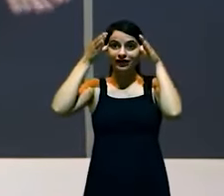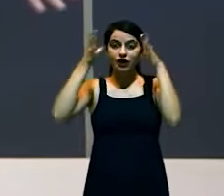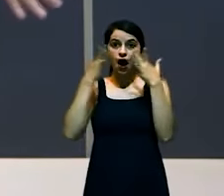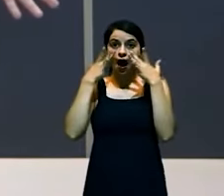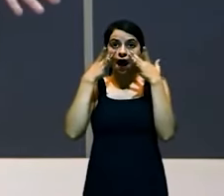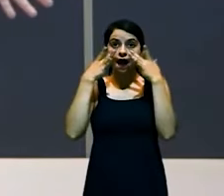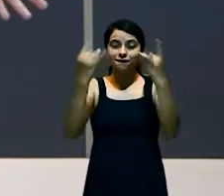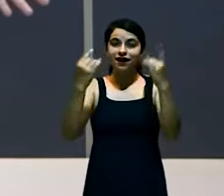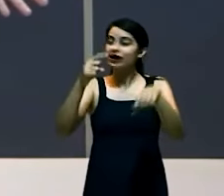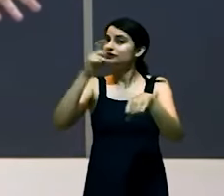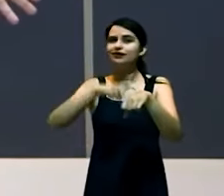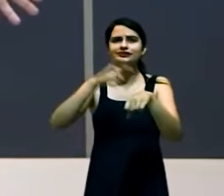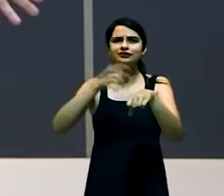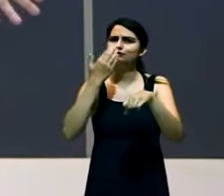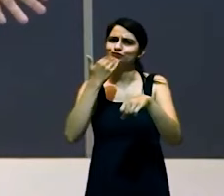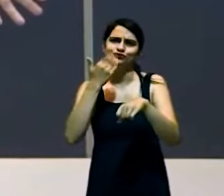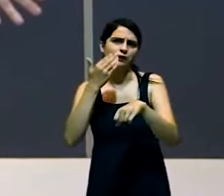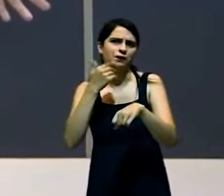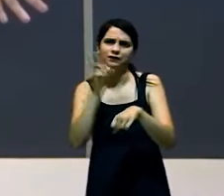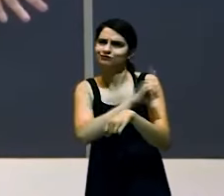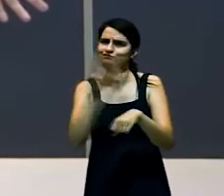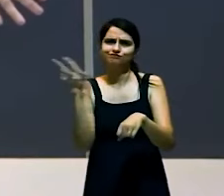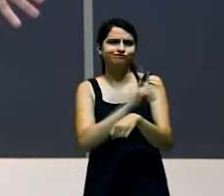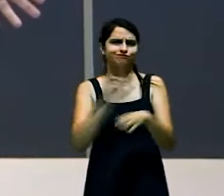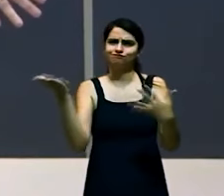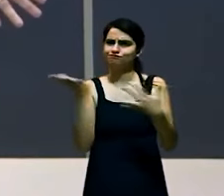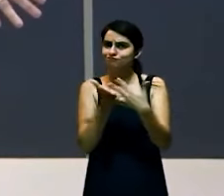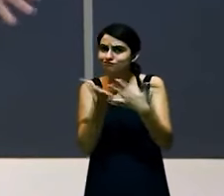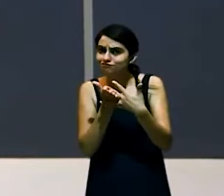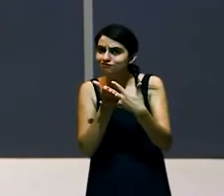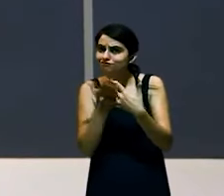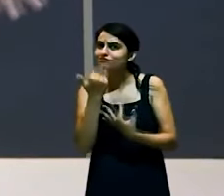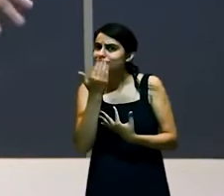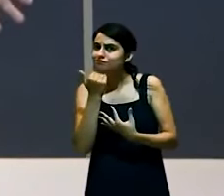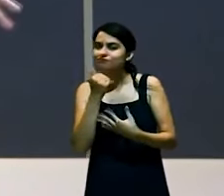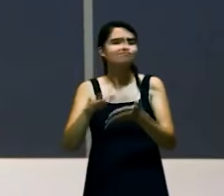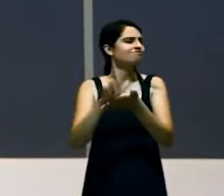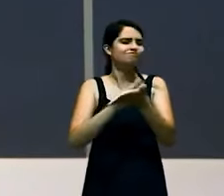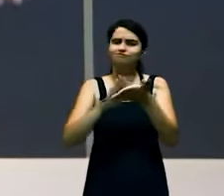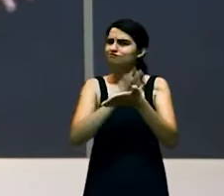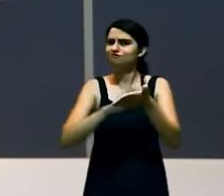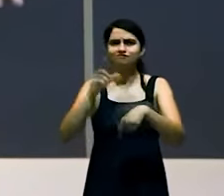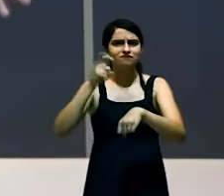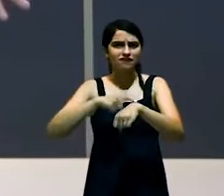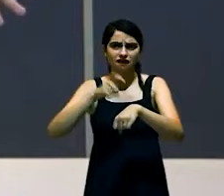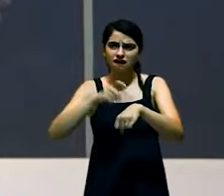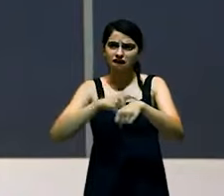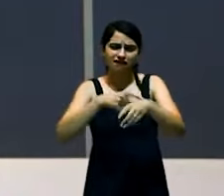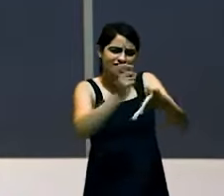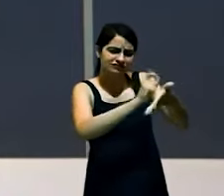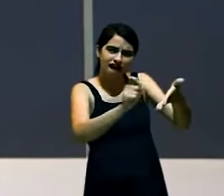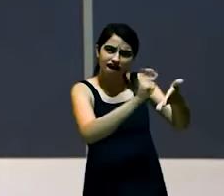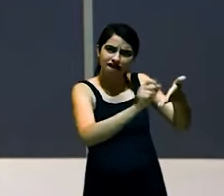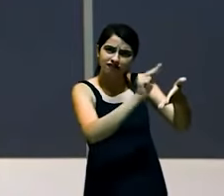Não é hora de comer na cantina, não é hora de nada, nem de fazer inscrição, nem de pegar inscrição, não, é